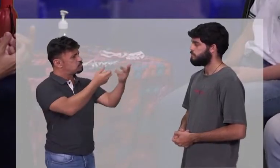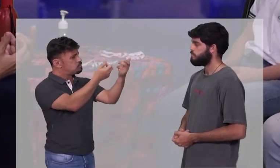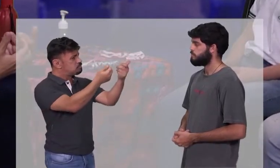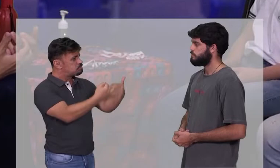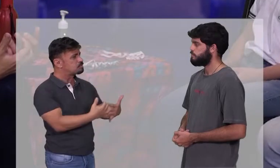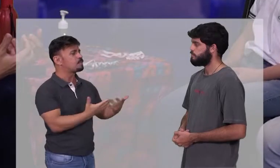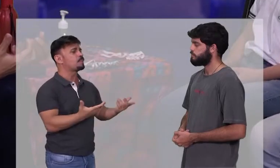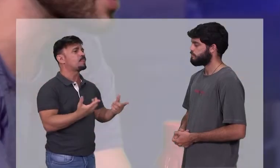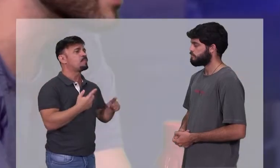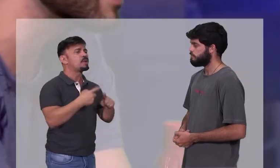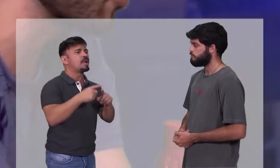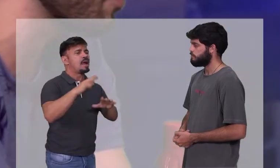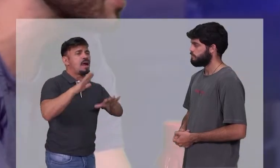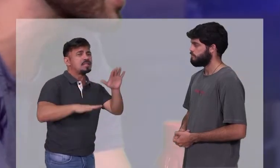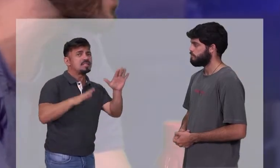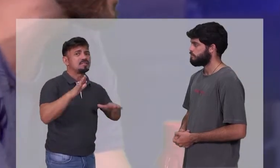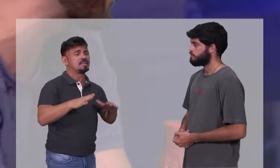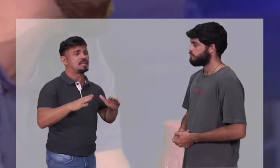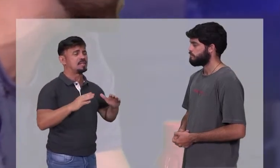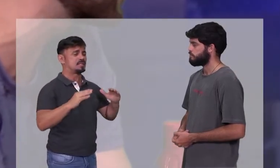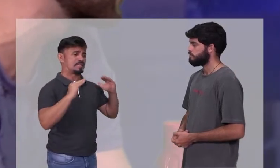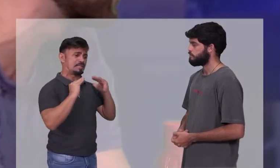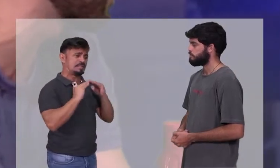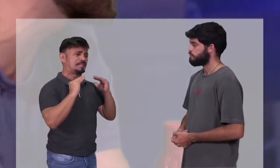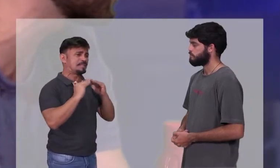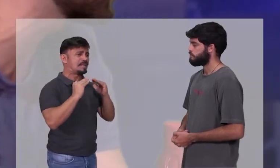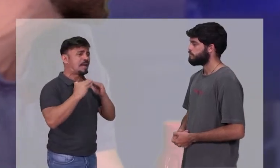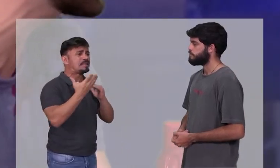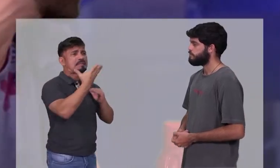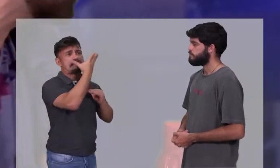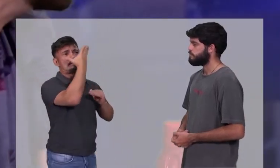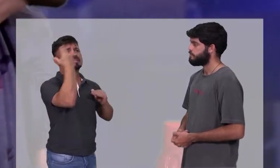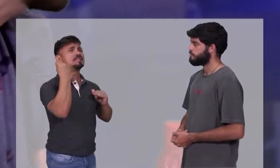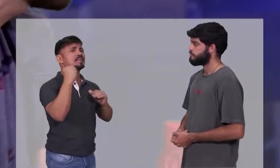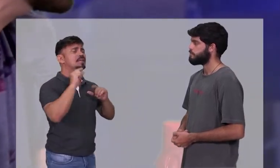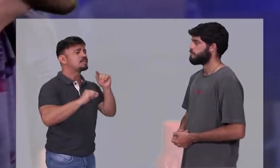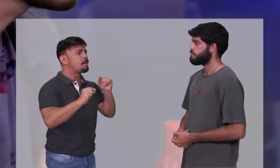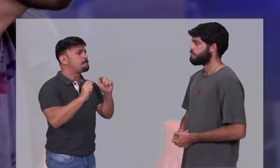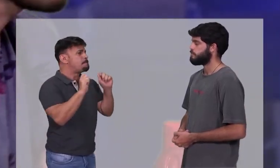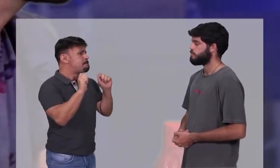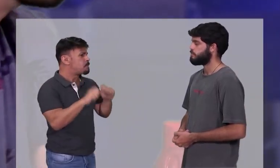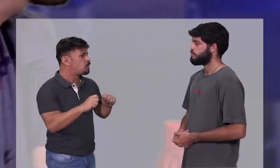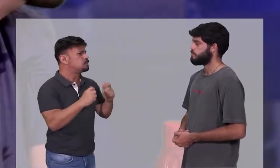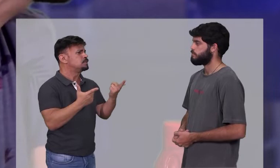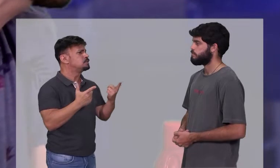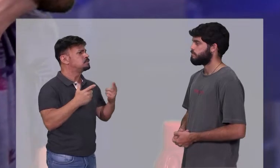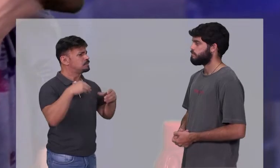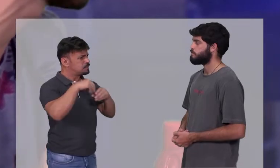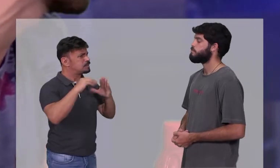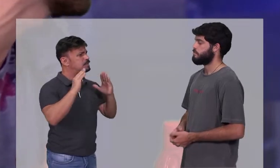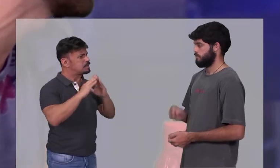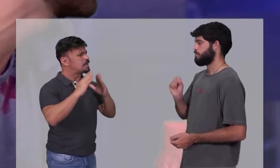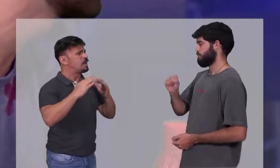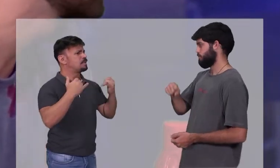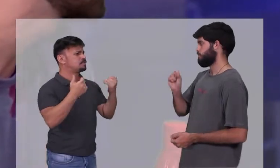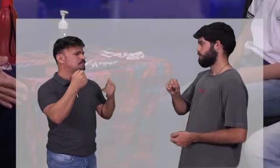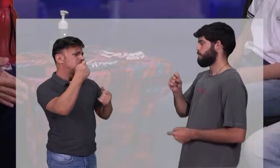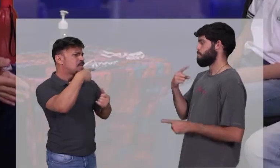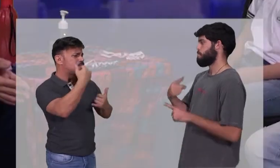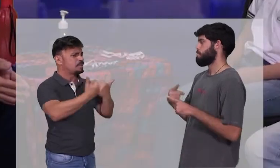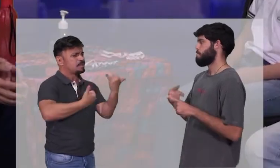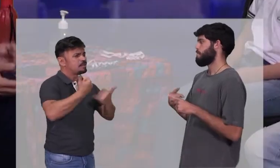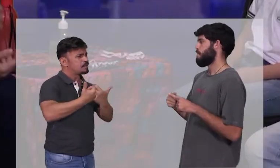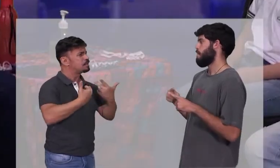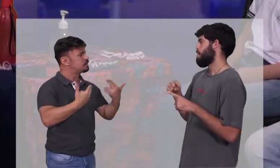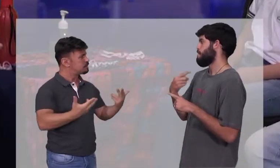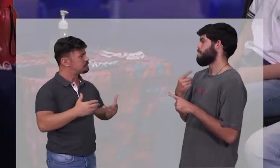falaram, porque eu acho que às vezes, como a gente está em casa, a gente às vezes esquece de que a gente às vezes pode ter algum lazer em casa, né? É, porque a gente